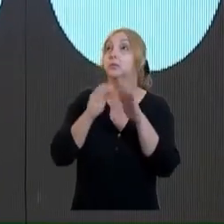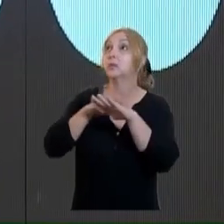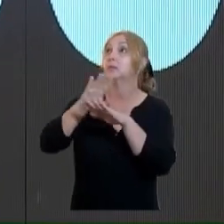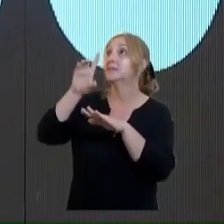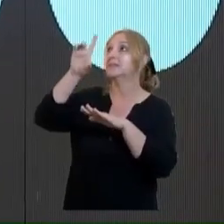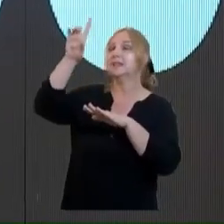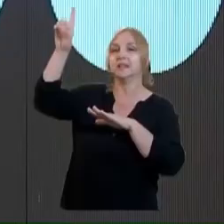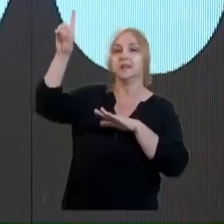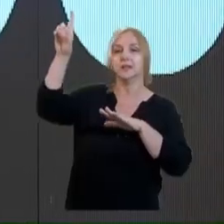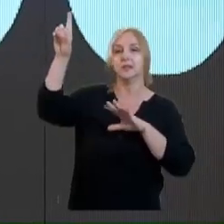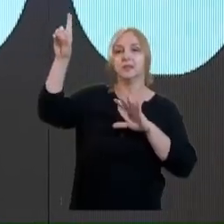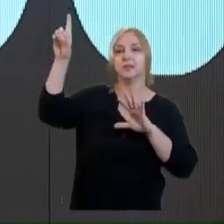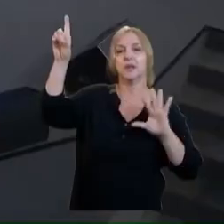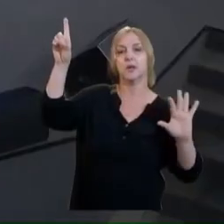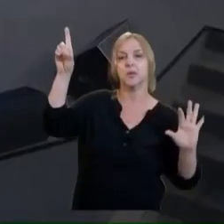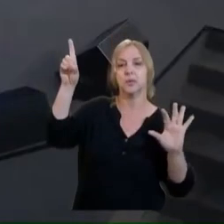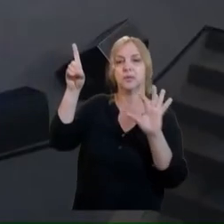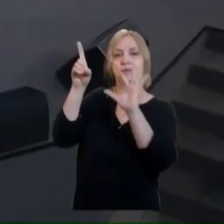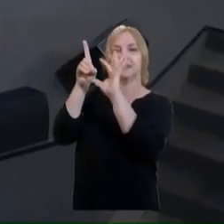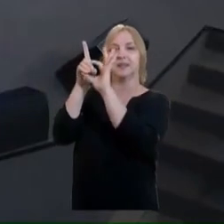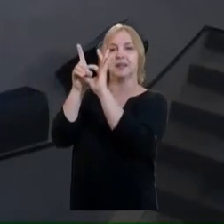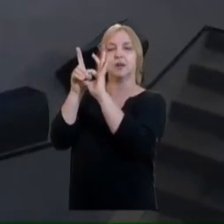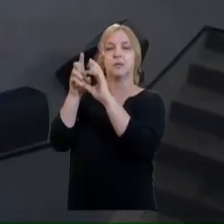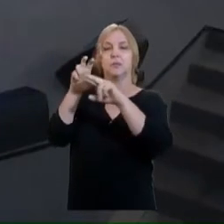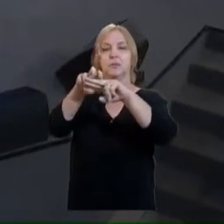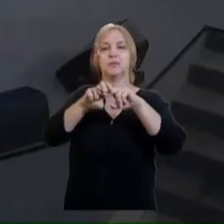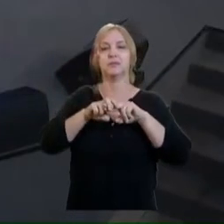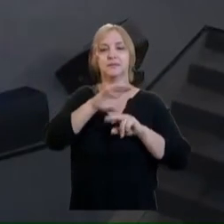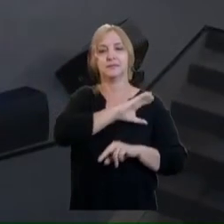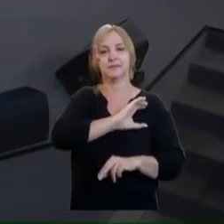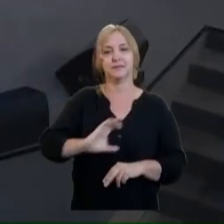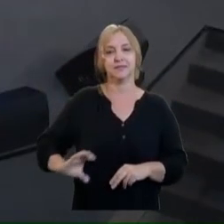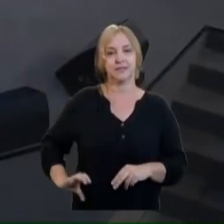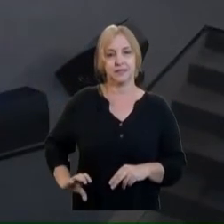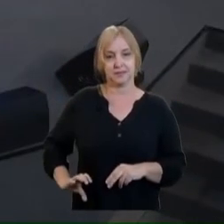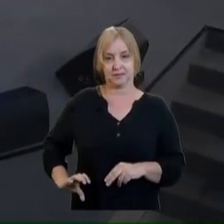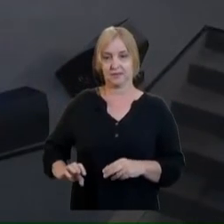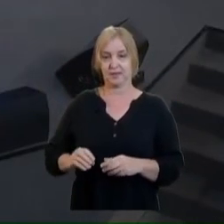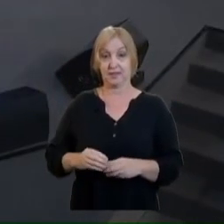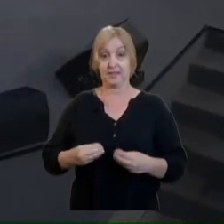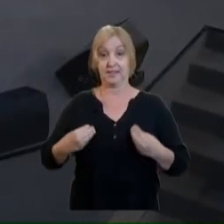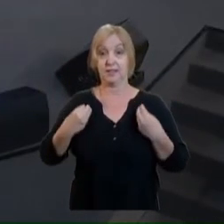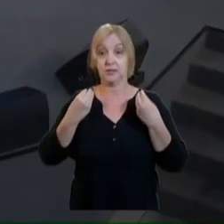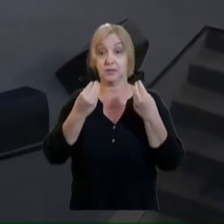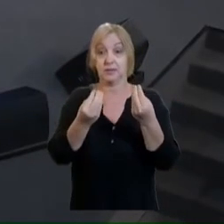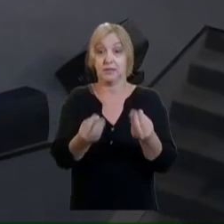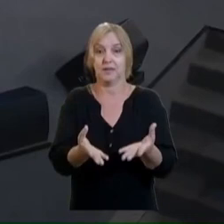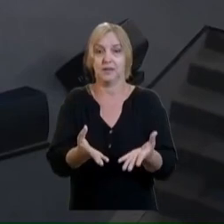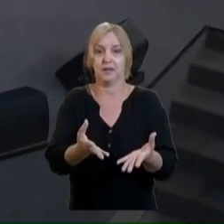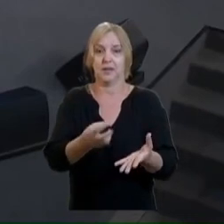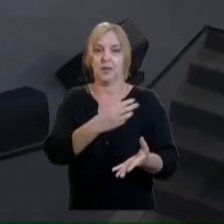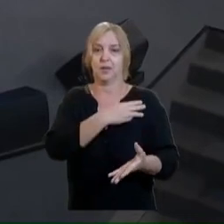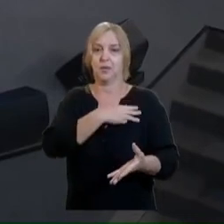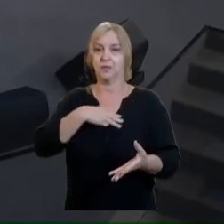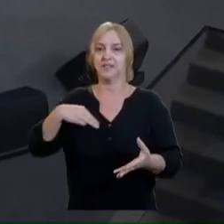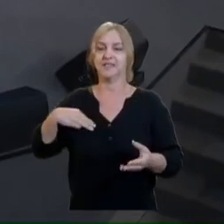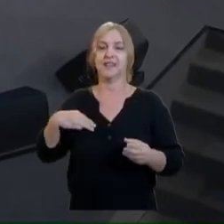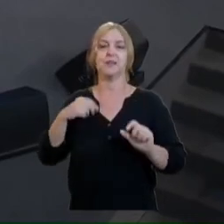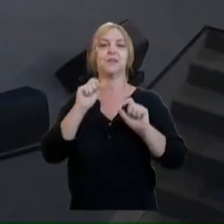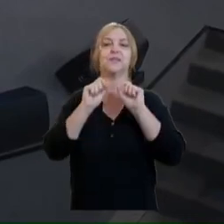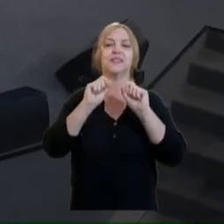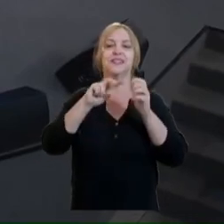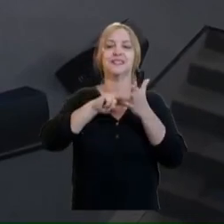reconciliou consigo mesmo por meio de Cristo. E nos deu o ministério da